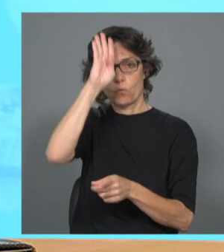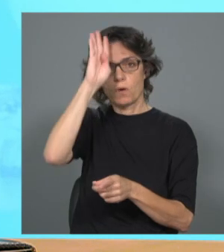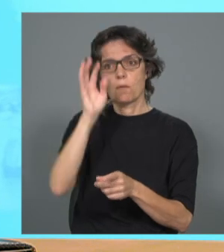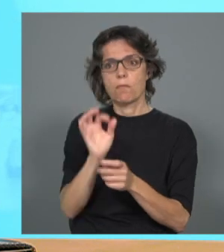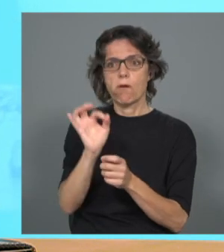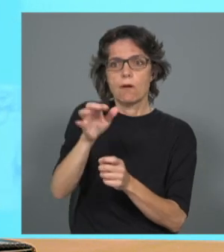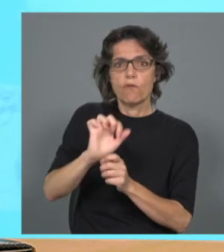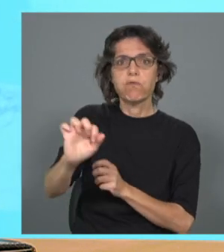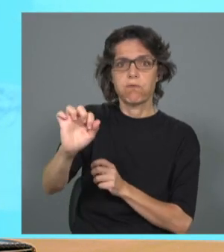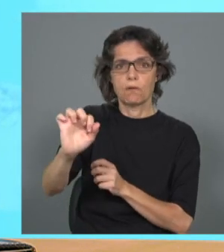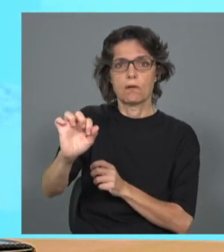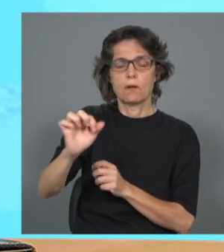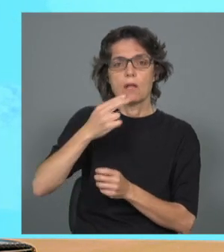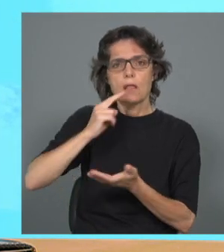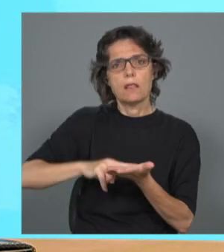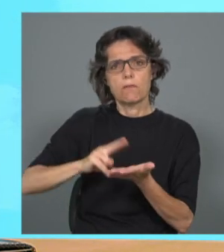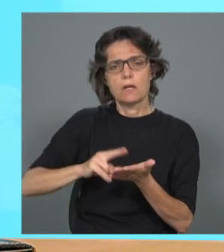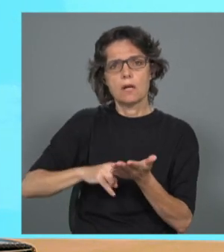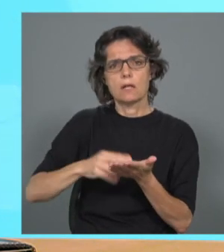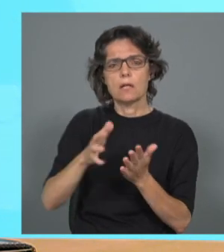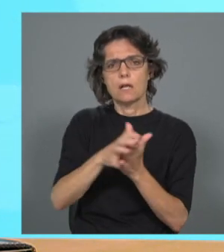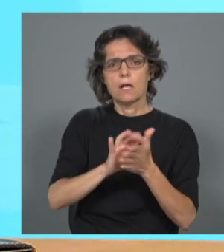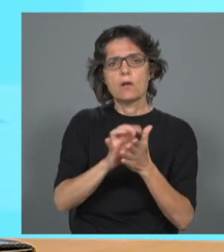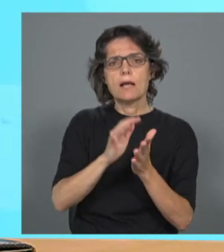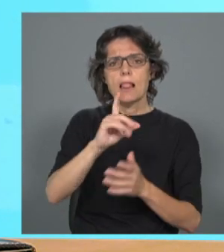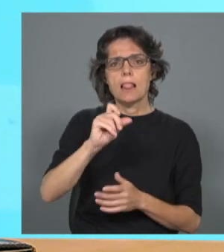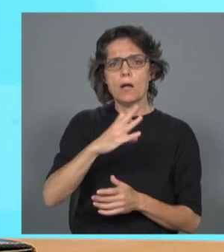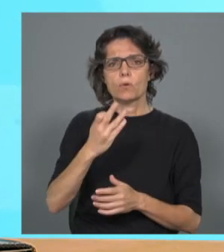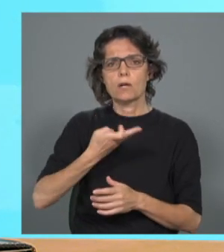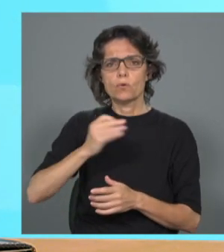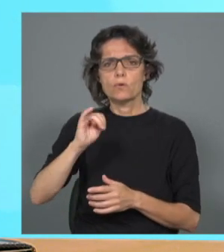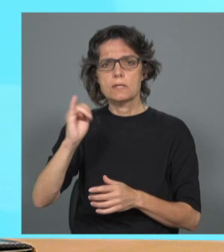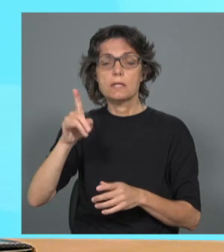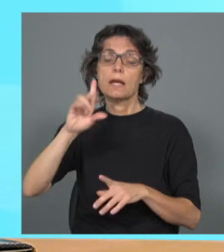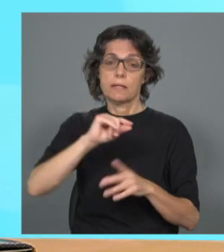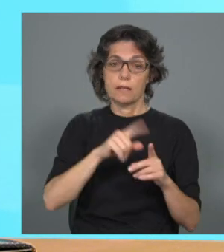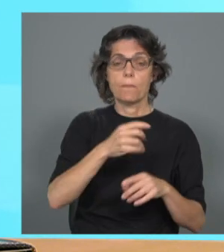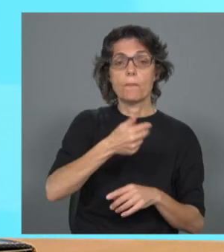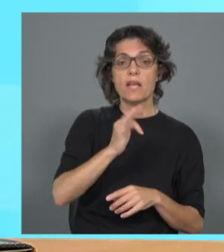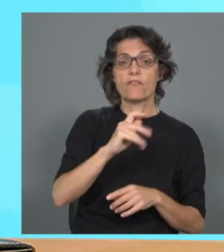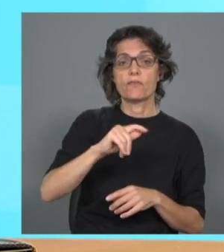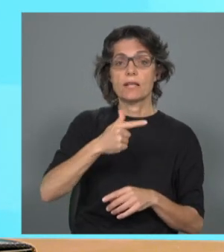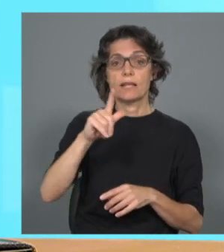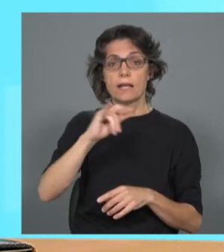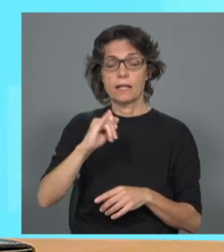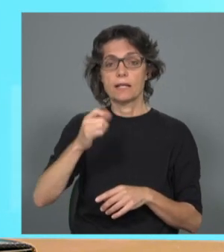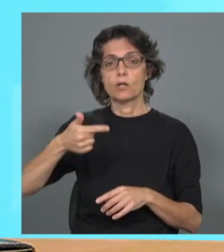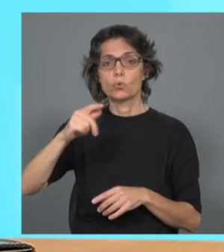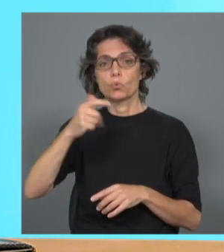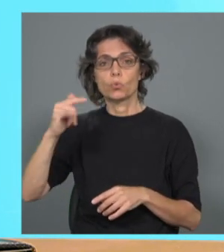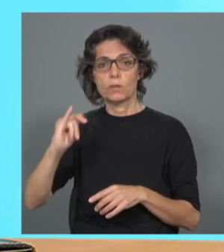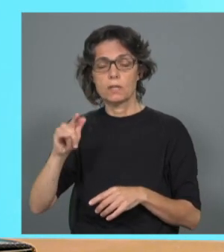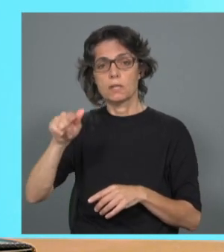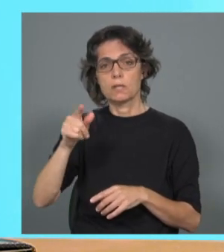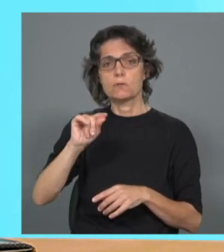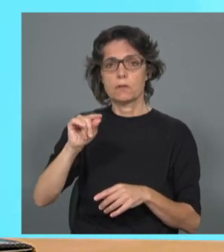tem sido, não apenas na encíclica Laudato Si, mas a encíclica Fratelli Tutti, que vem nessa linha, muitas outras intervenções. E